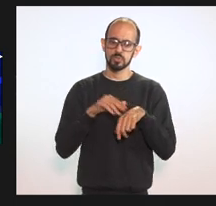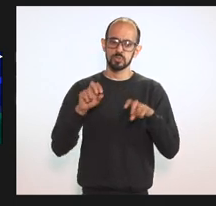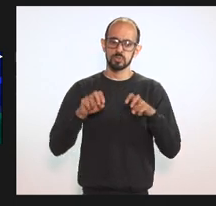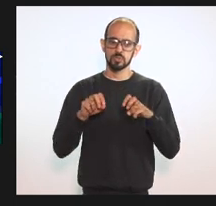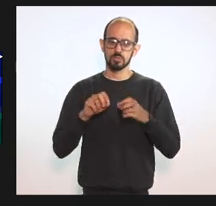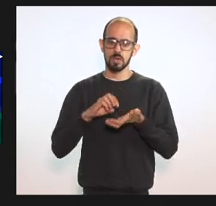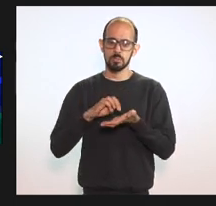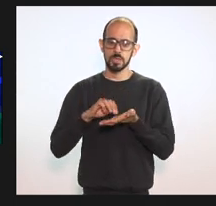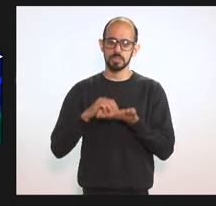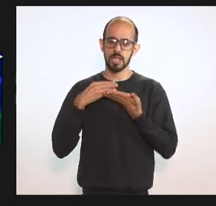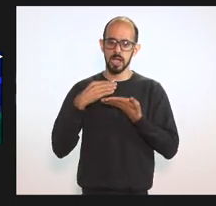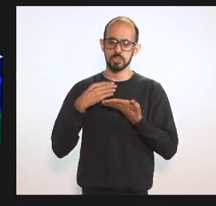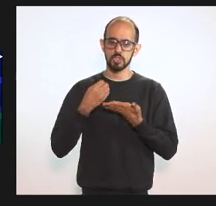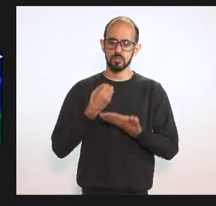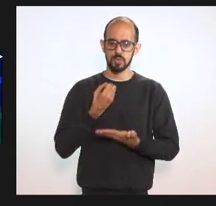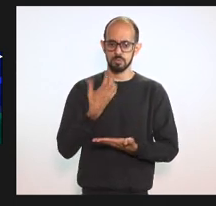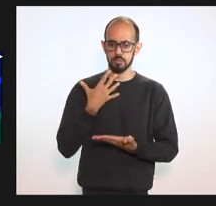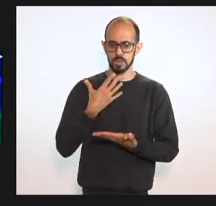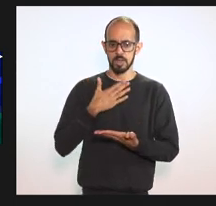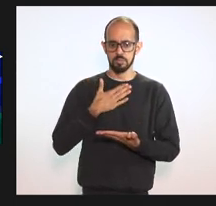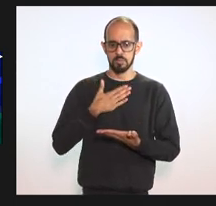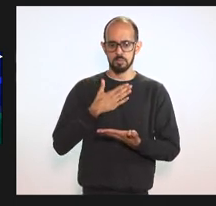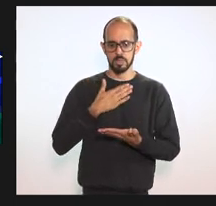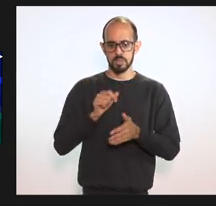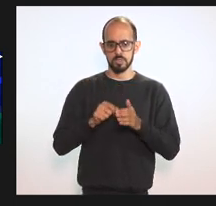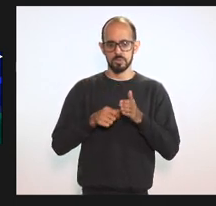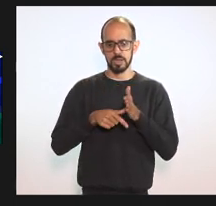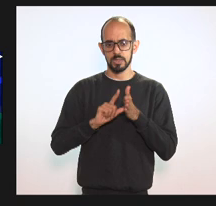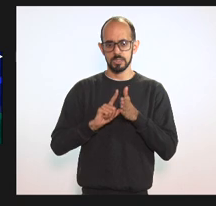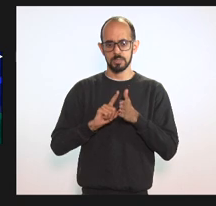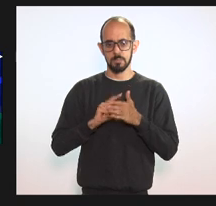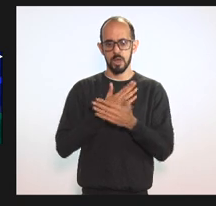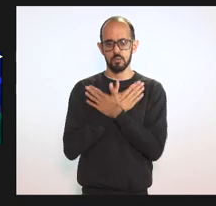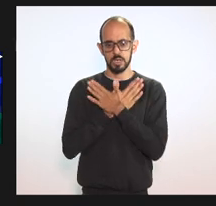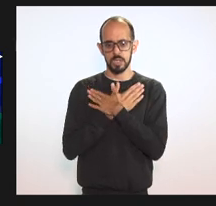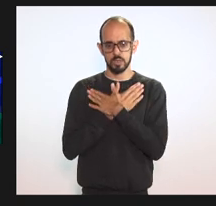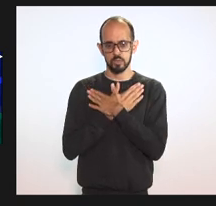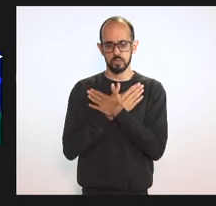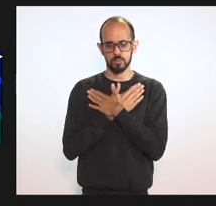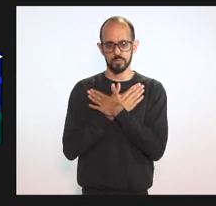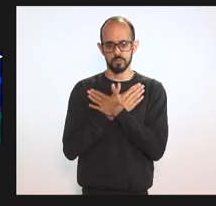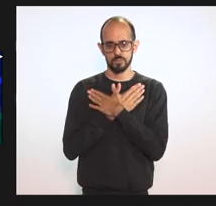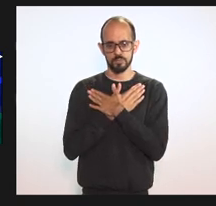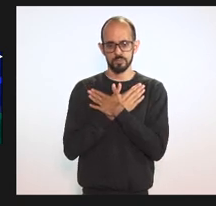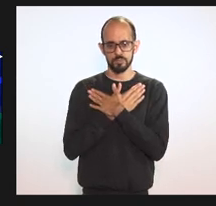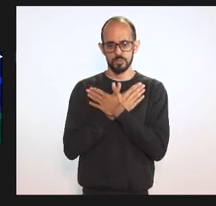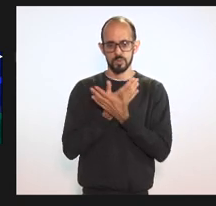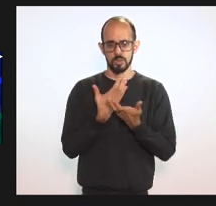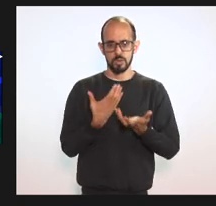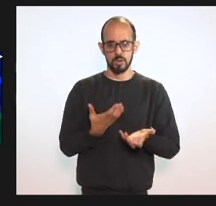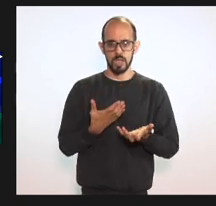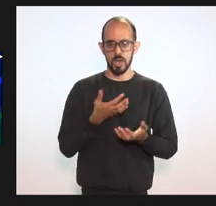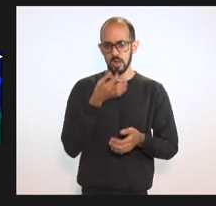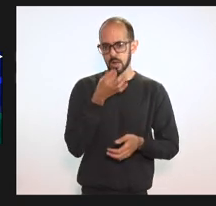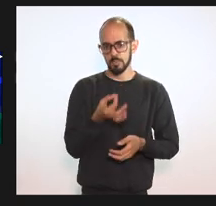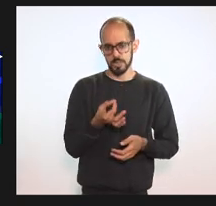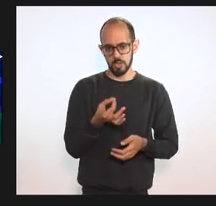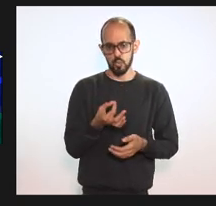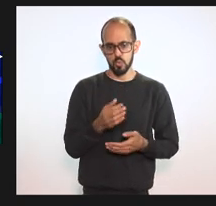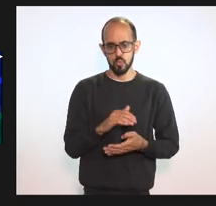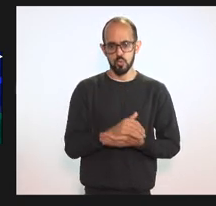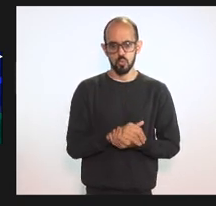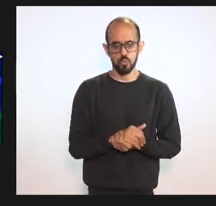a respeito da antecipação de feriados e e eu queria me posicionar